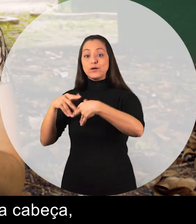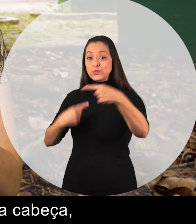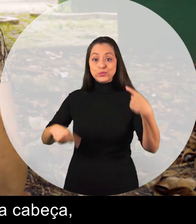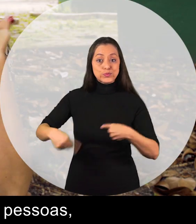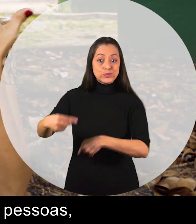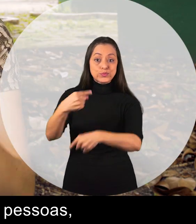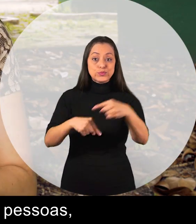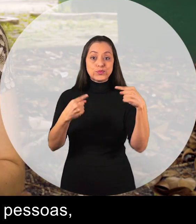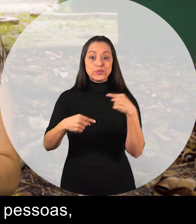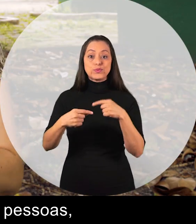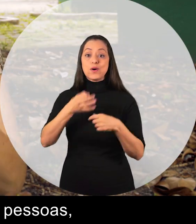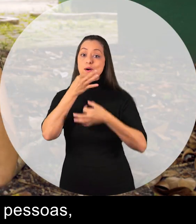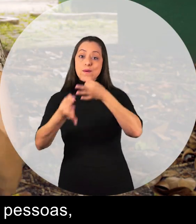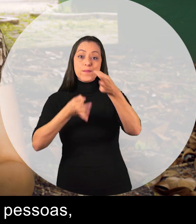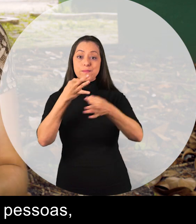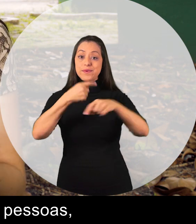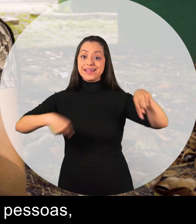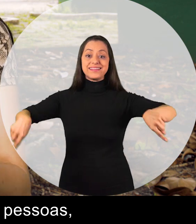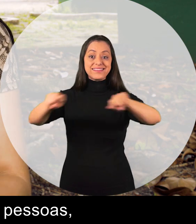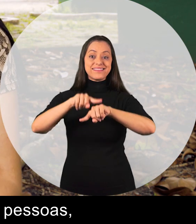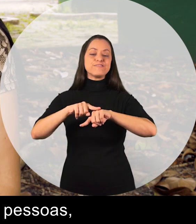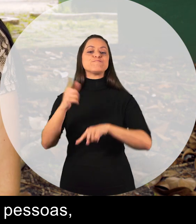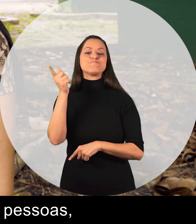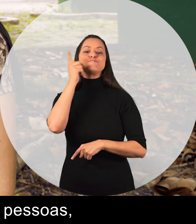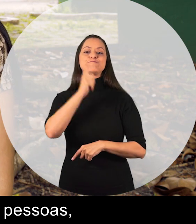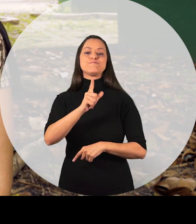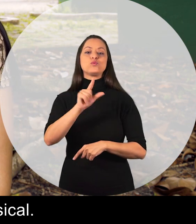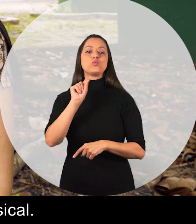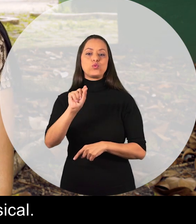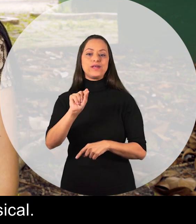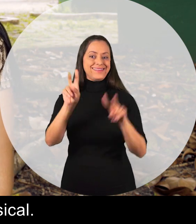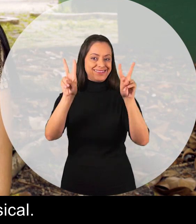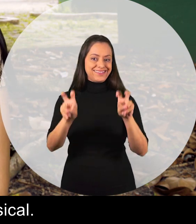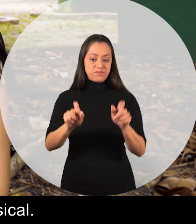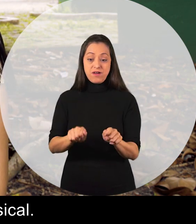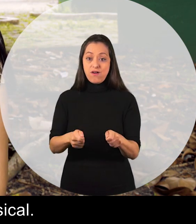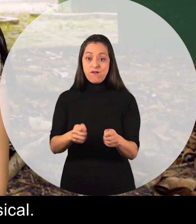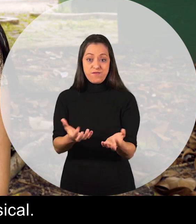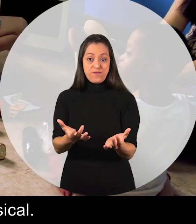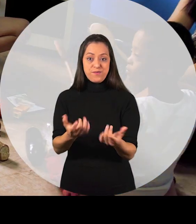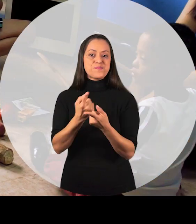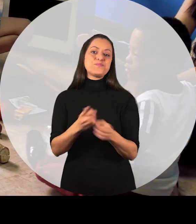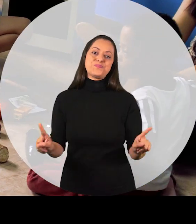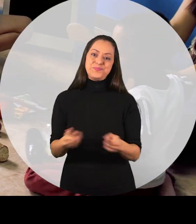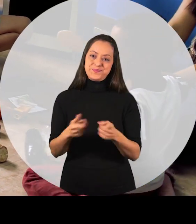cabeça, muita discussão, muitas trocas, né? Com várias pessoas. A gente chegou na ideia do Fogão Musical.